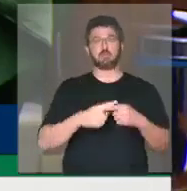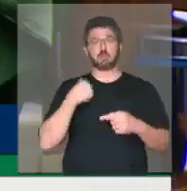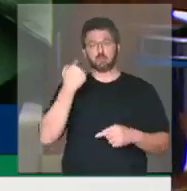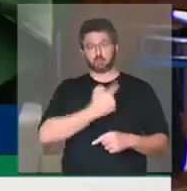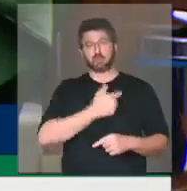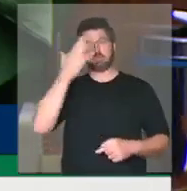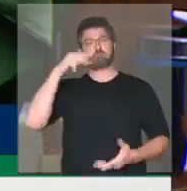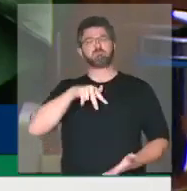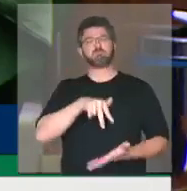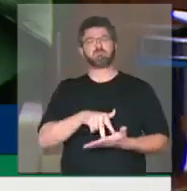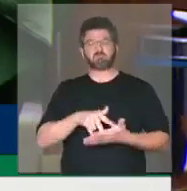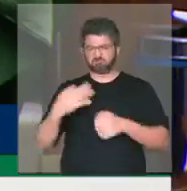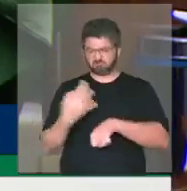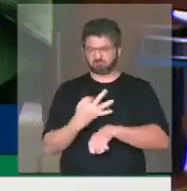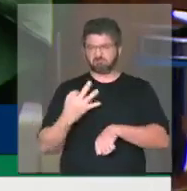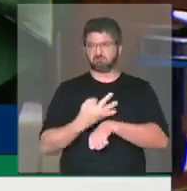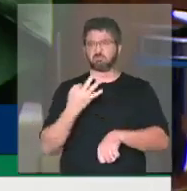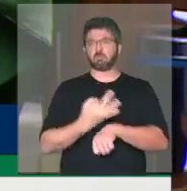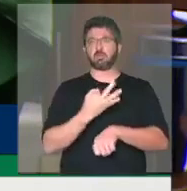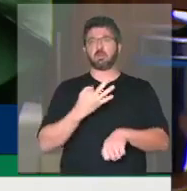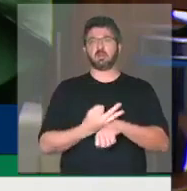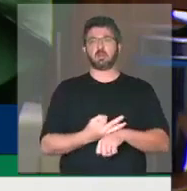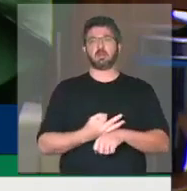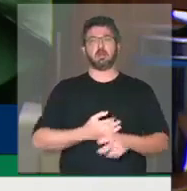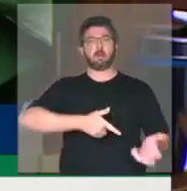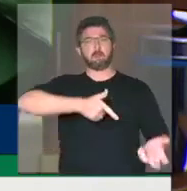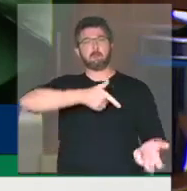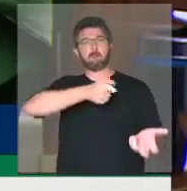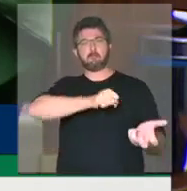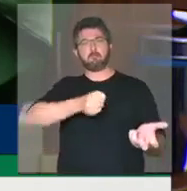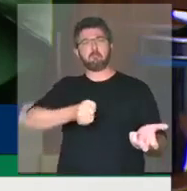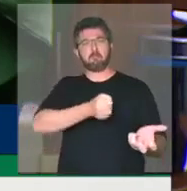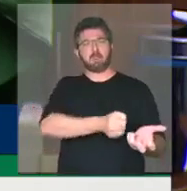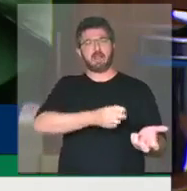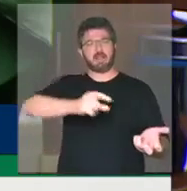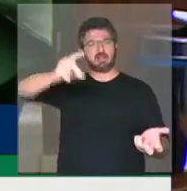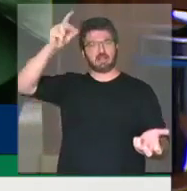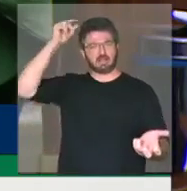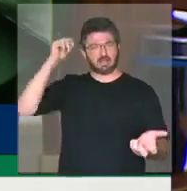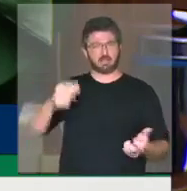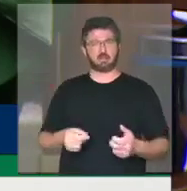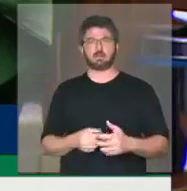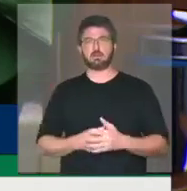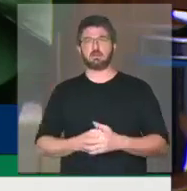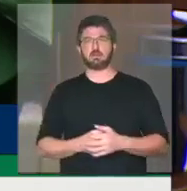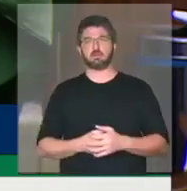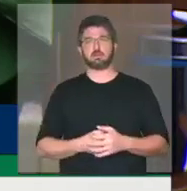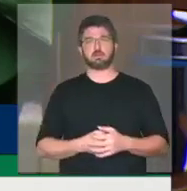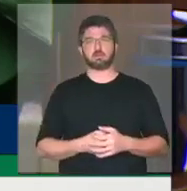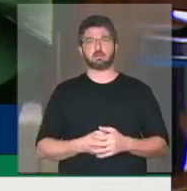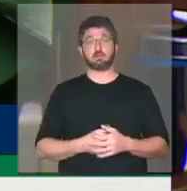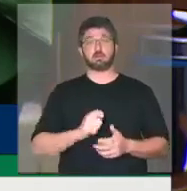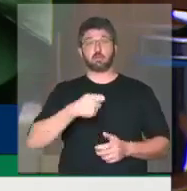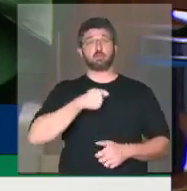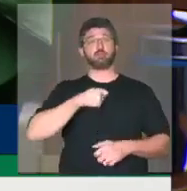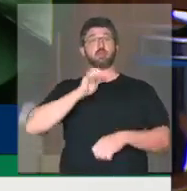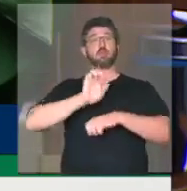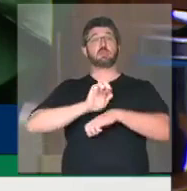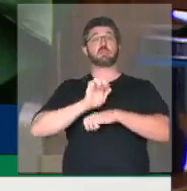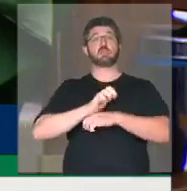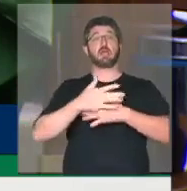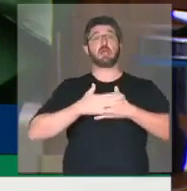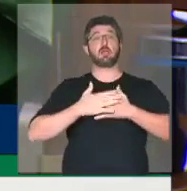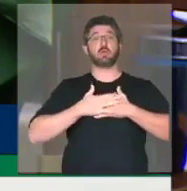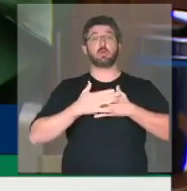soubemos resistir às baionetas e o meu... Para concluir, presidente, eu sou de um estado em